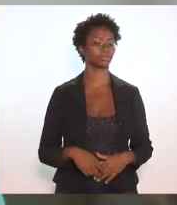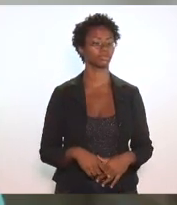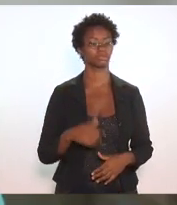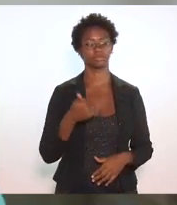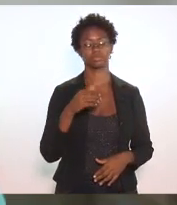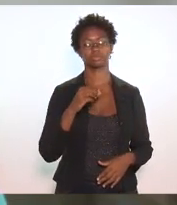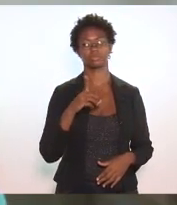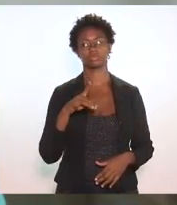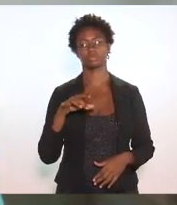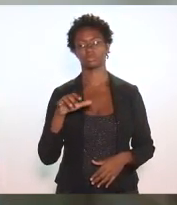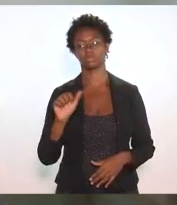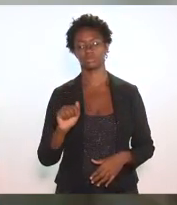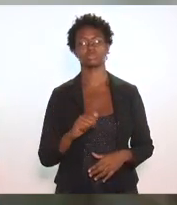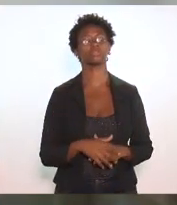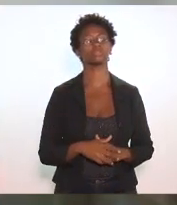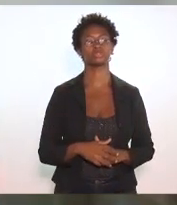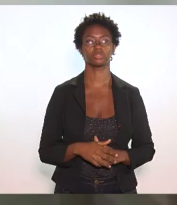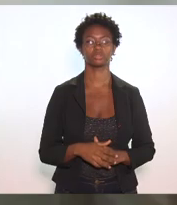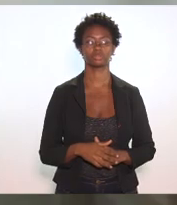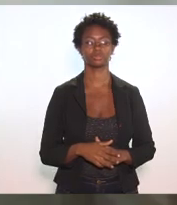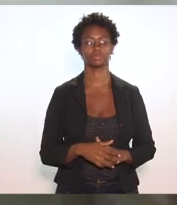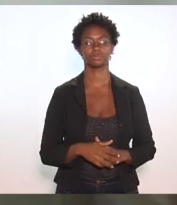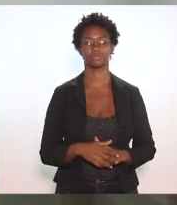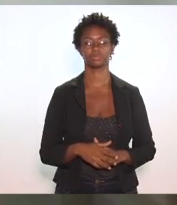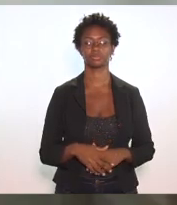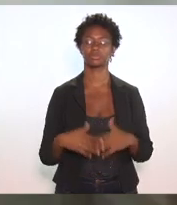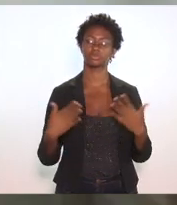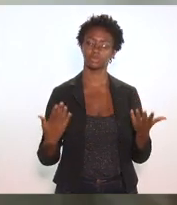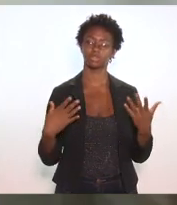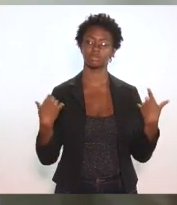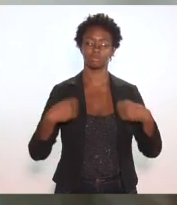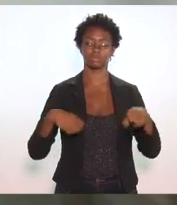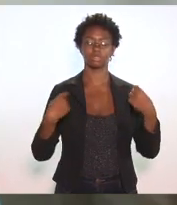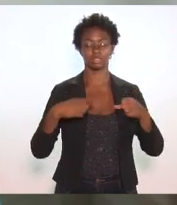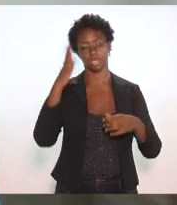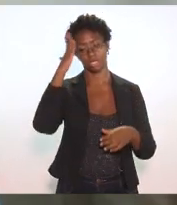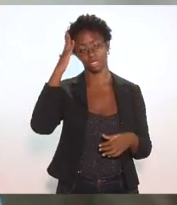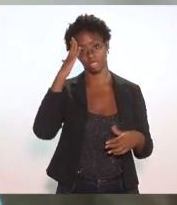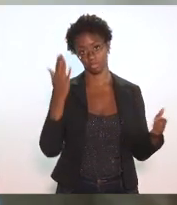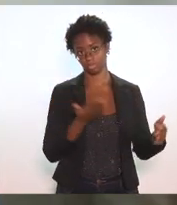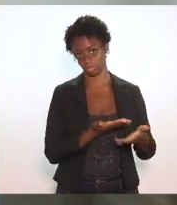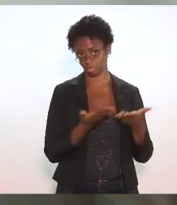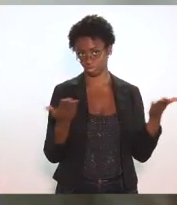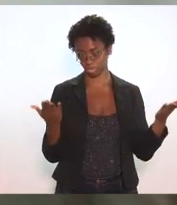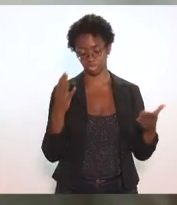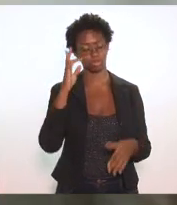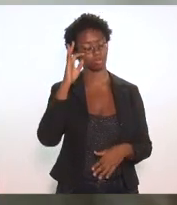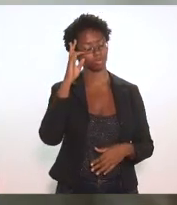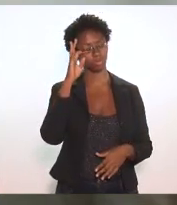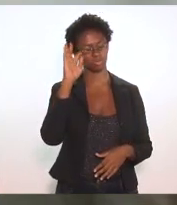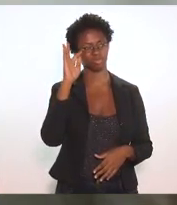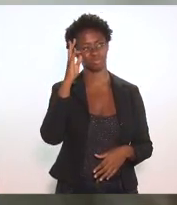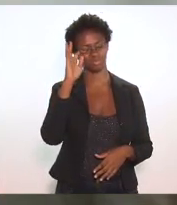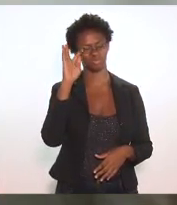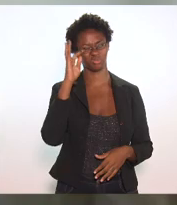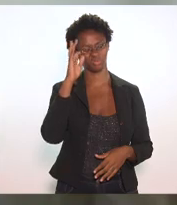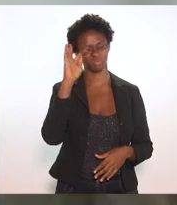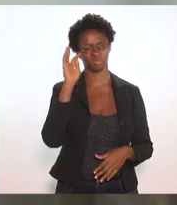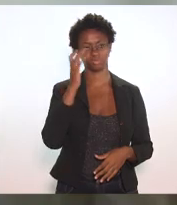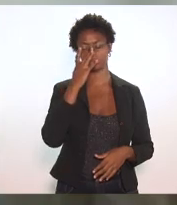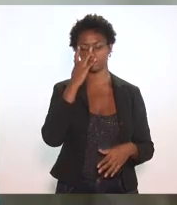dias. Então, eu precisava saber de Vossa Excelência se nesse